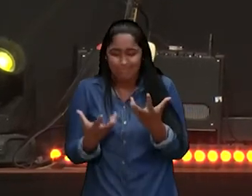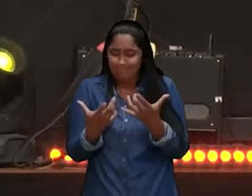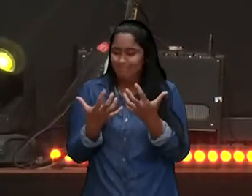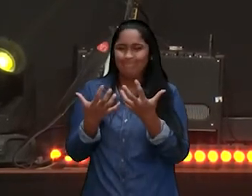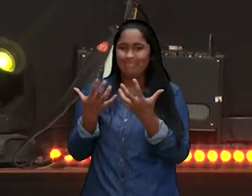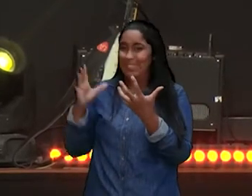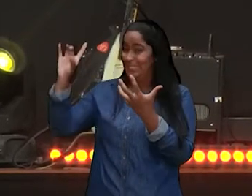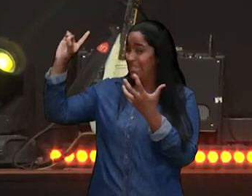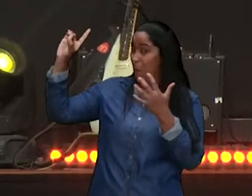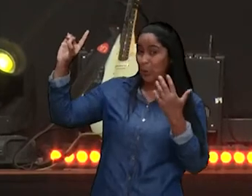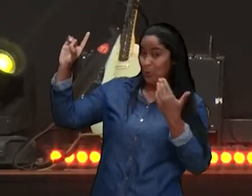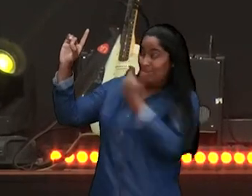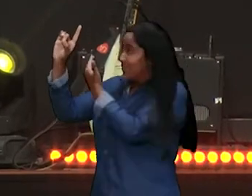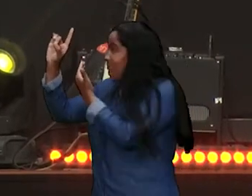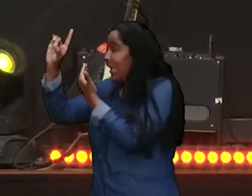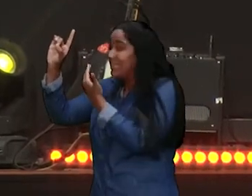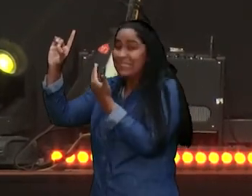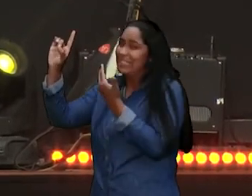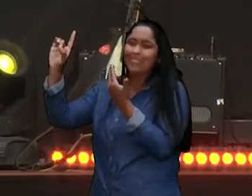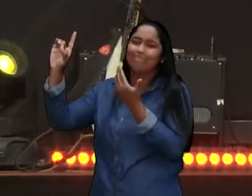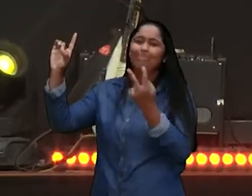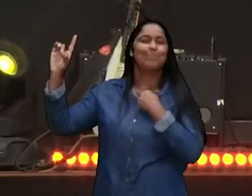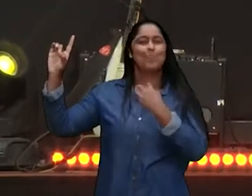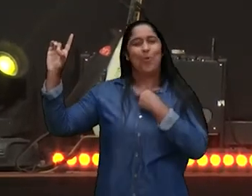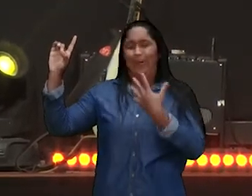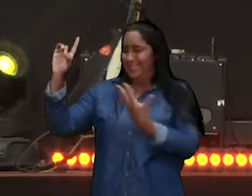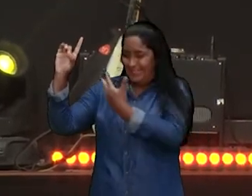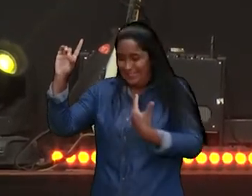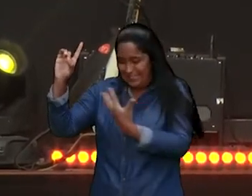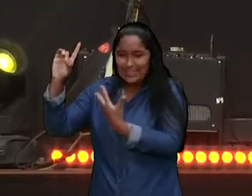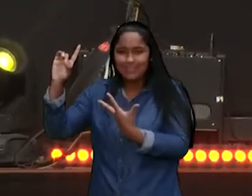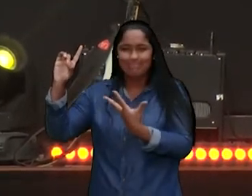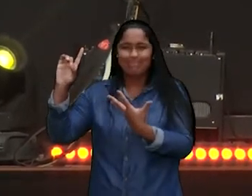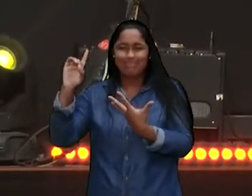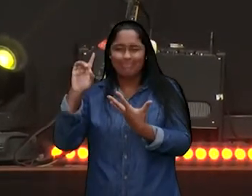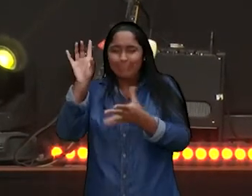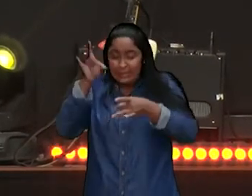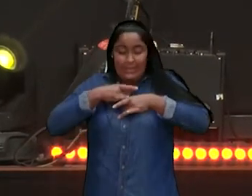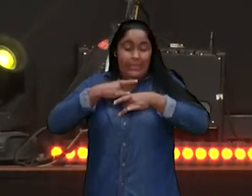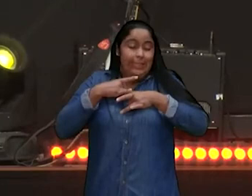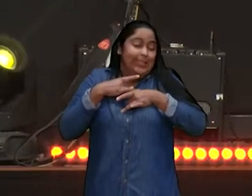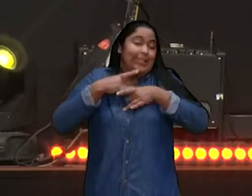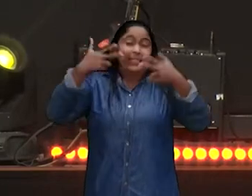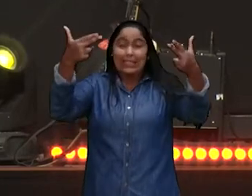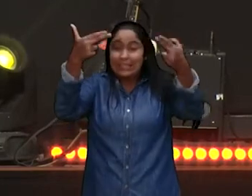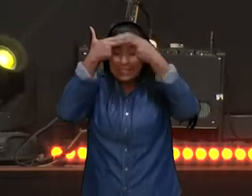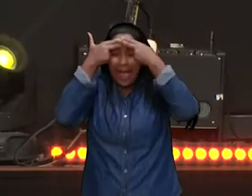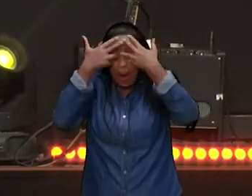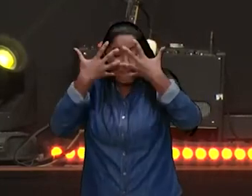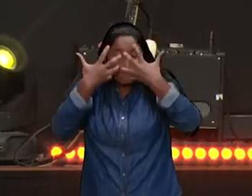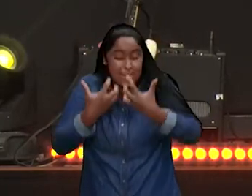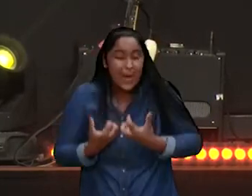de pedir porque eu sei que não tô legal para receber isso traz um trauma um peso para mim você pode prejudicar meu